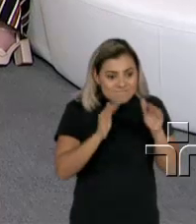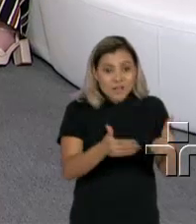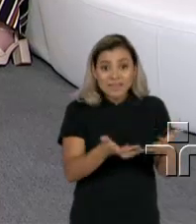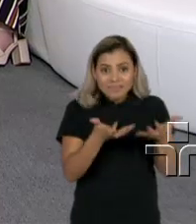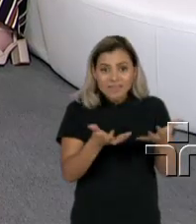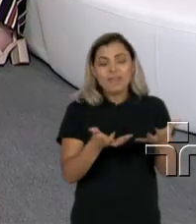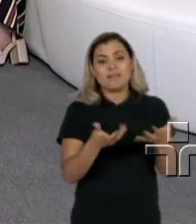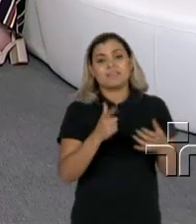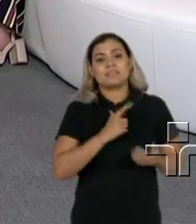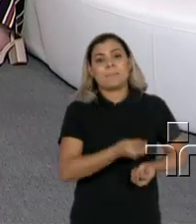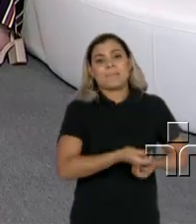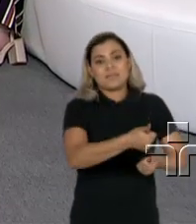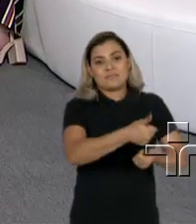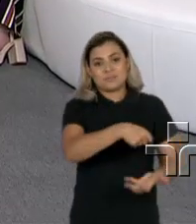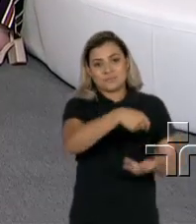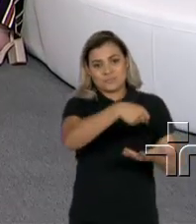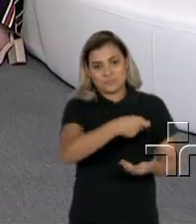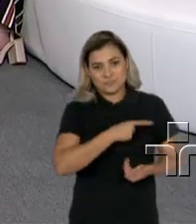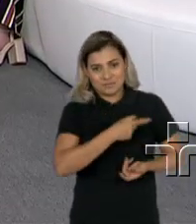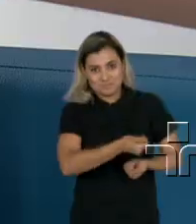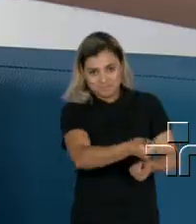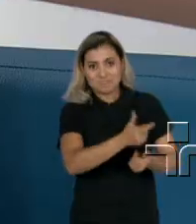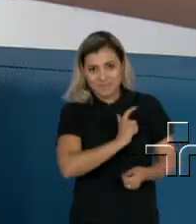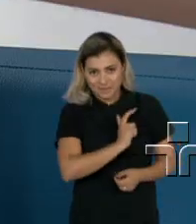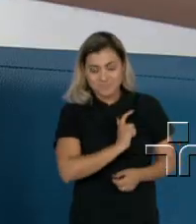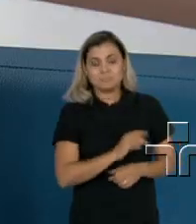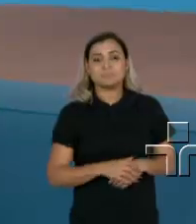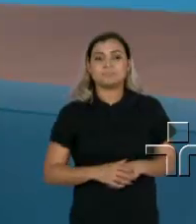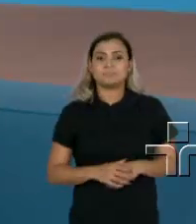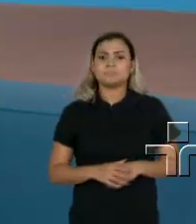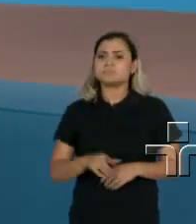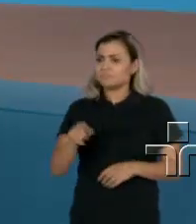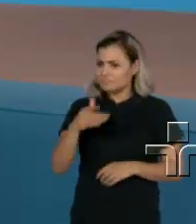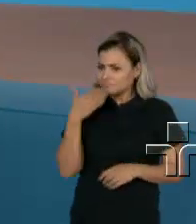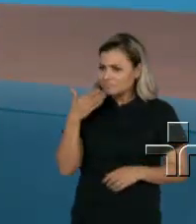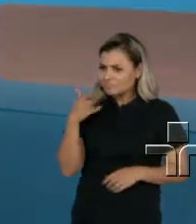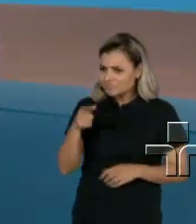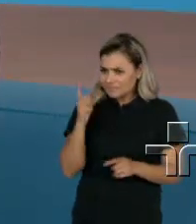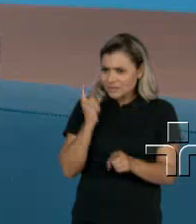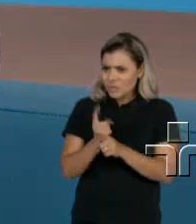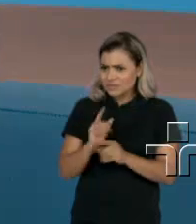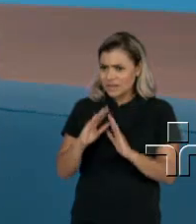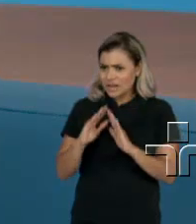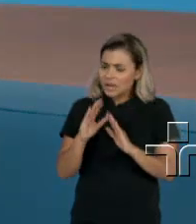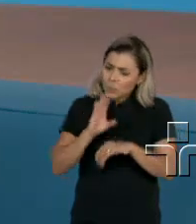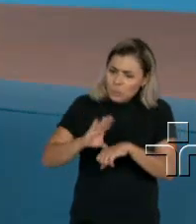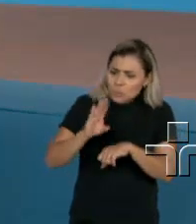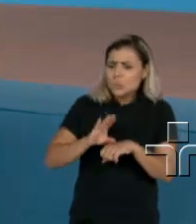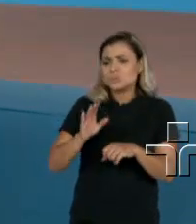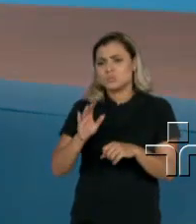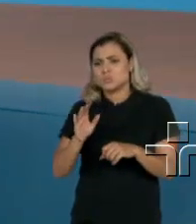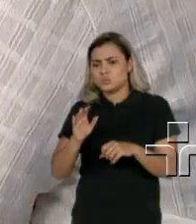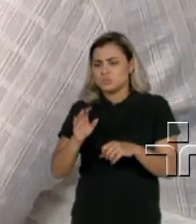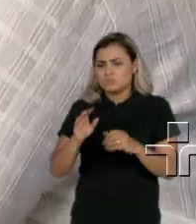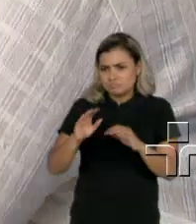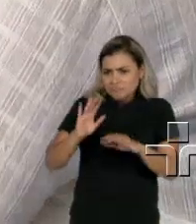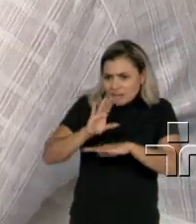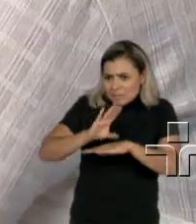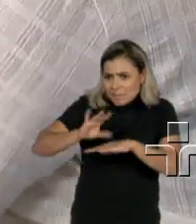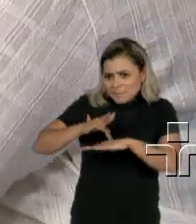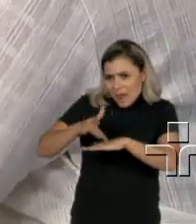eles recebem uma bolsa lá na escola e pra você foi fácil encontrar uma escolinha de balé para ela